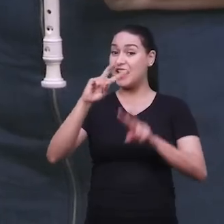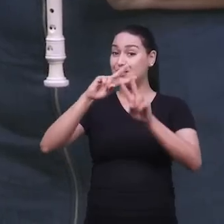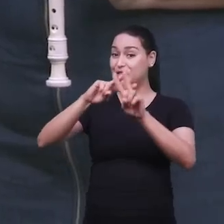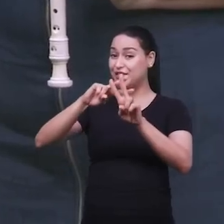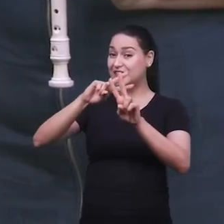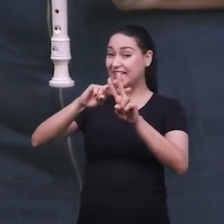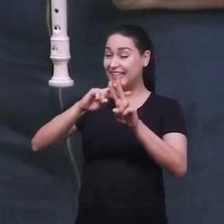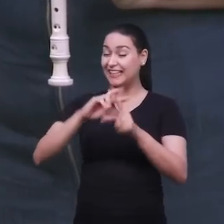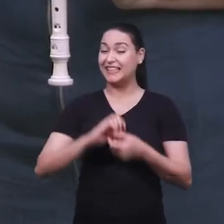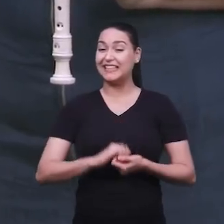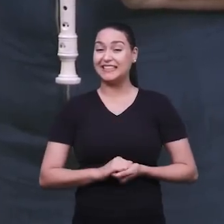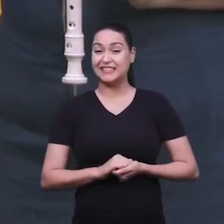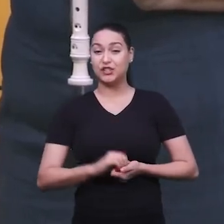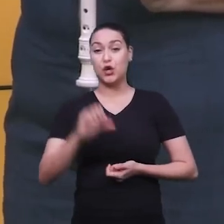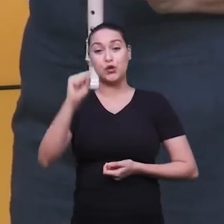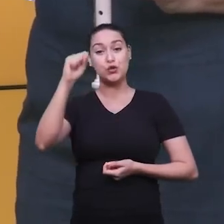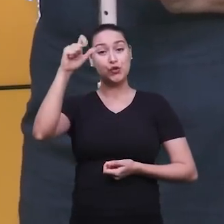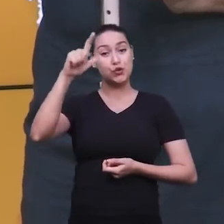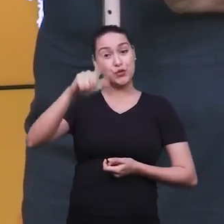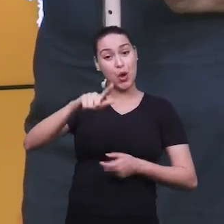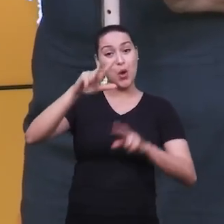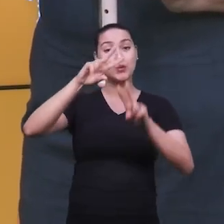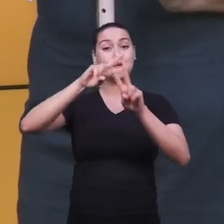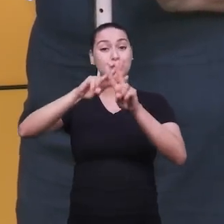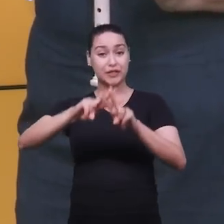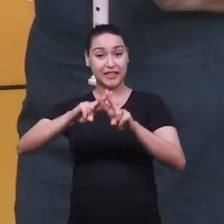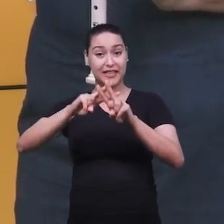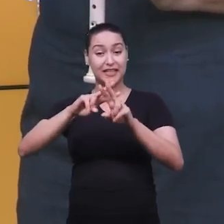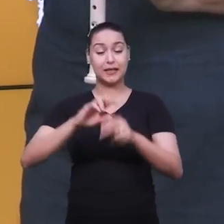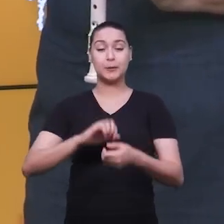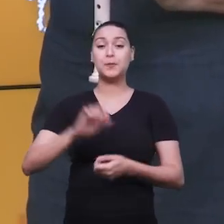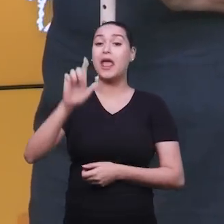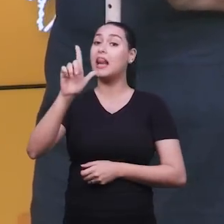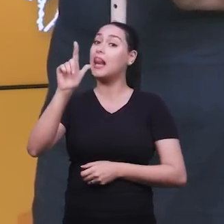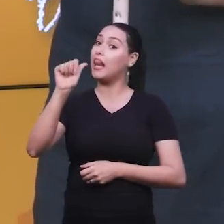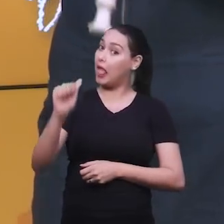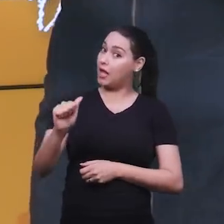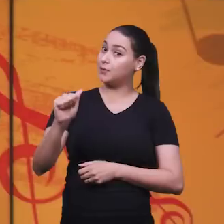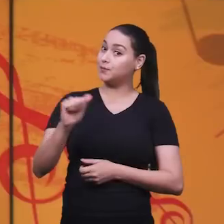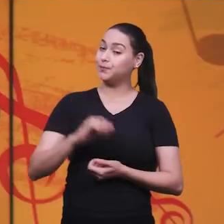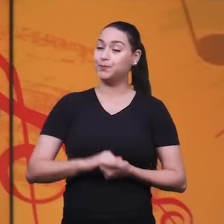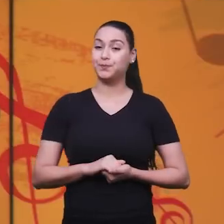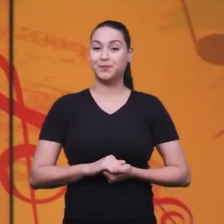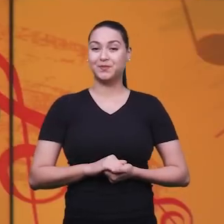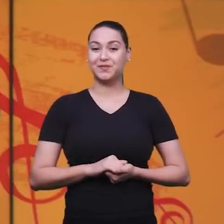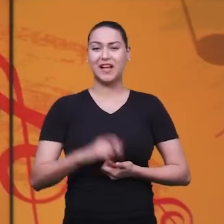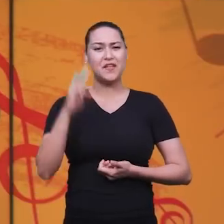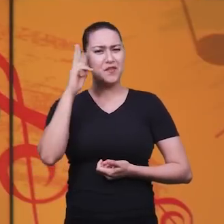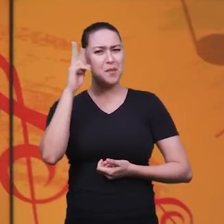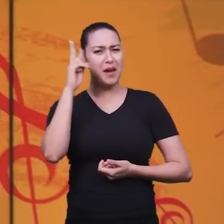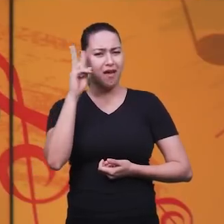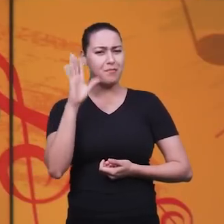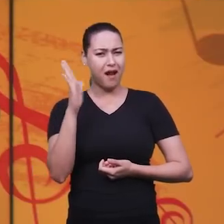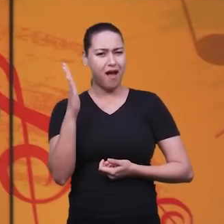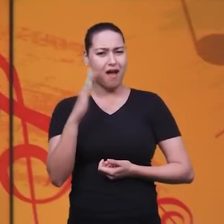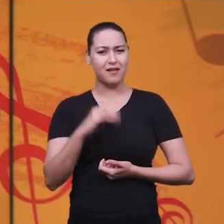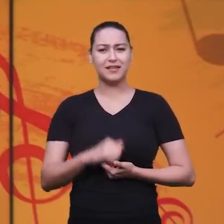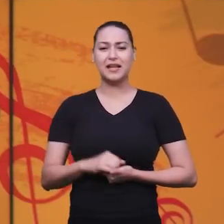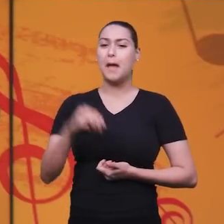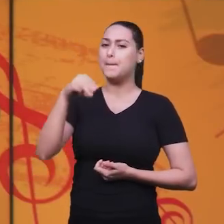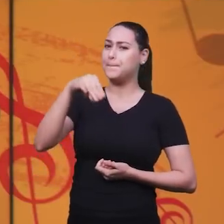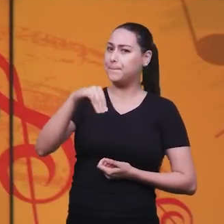Fá sustenido, Sol sustenido e Lá. Vamos recordar com a